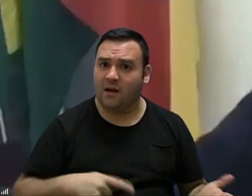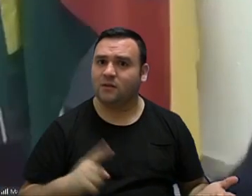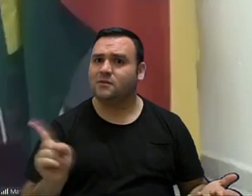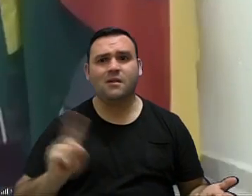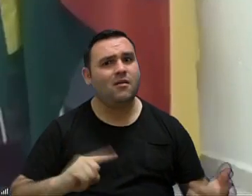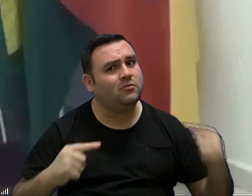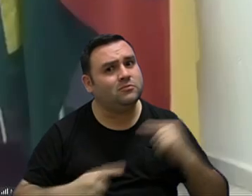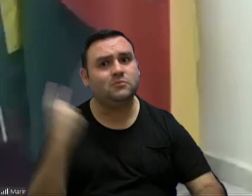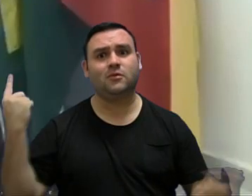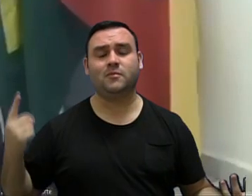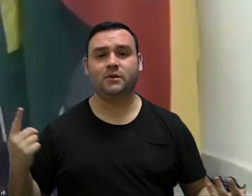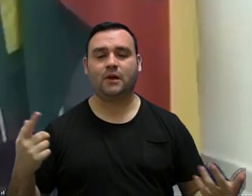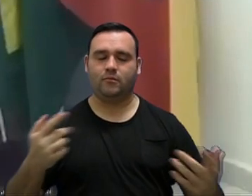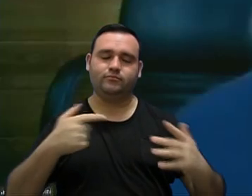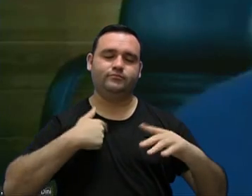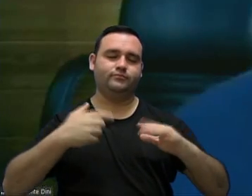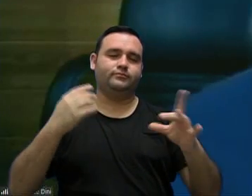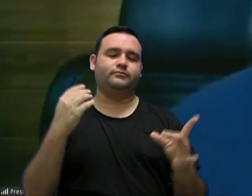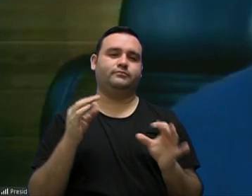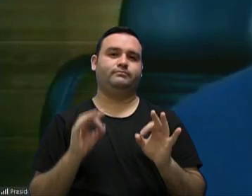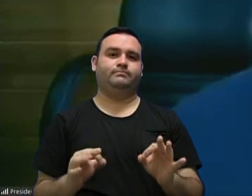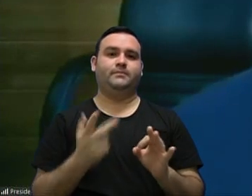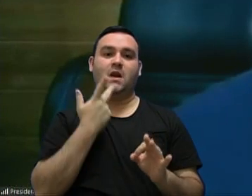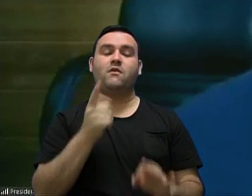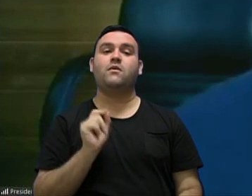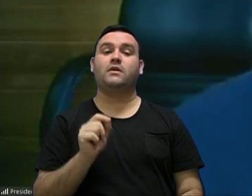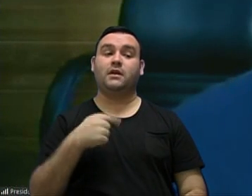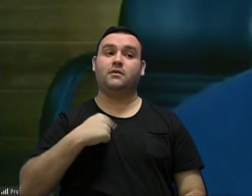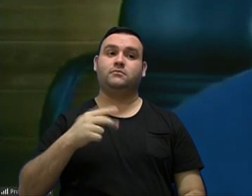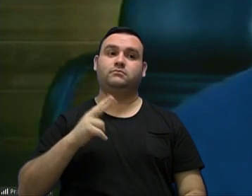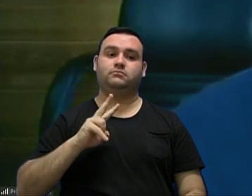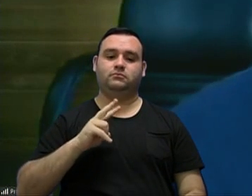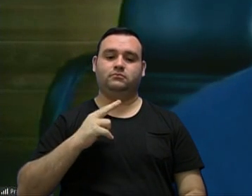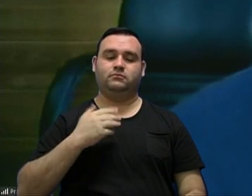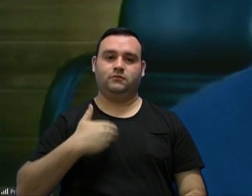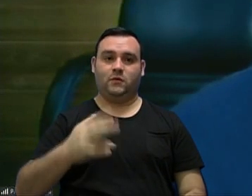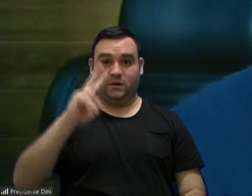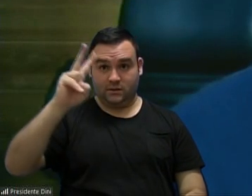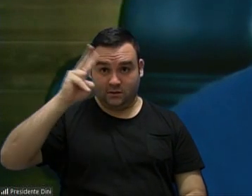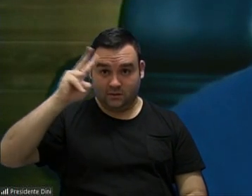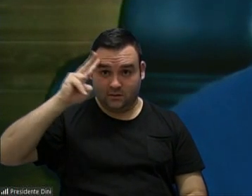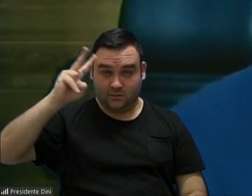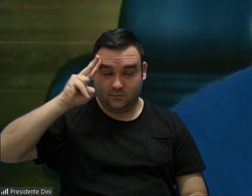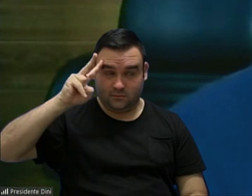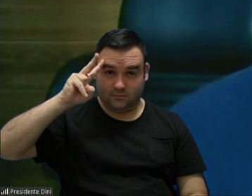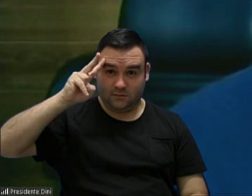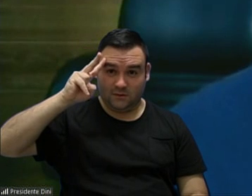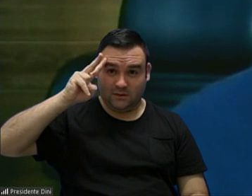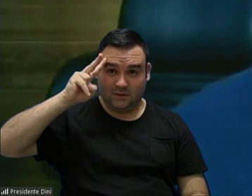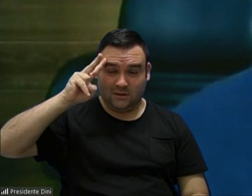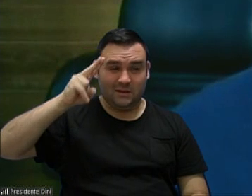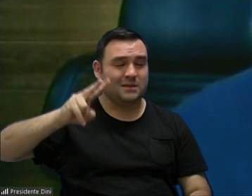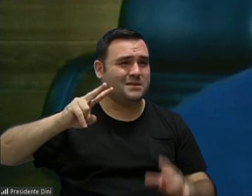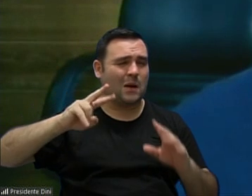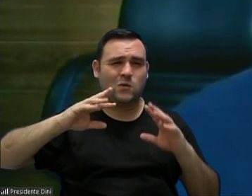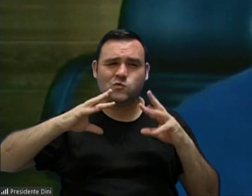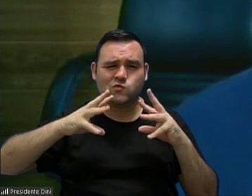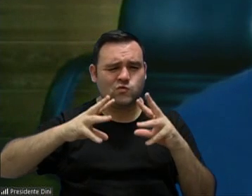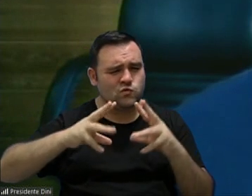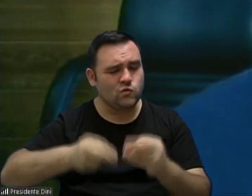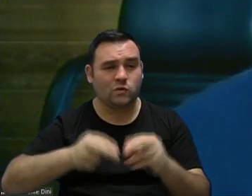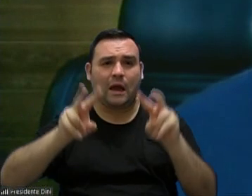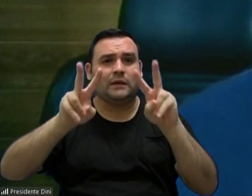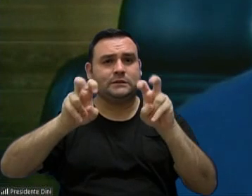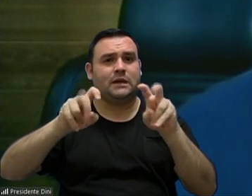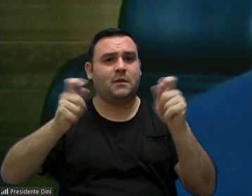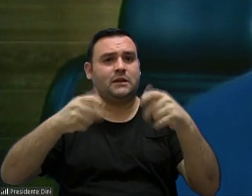razão. A garantia que eu lhe dou é que utilizarei, a partir de segunda-feira, todas as condições para que esse